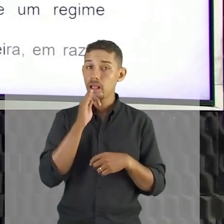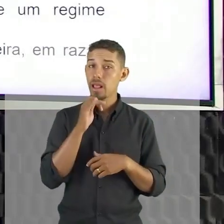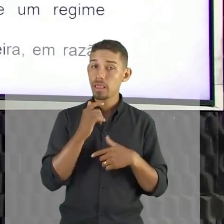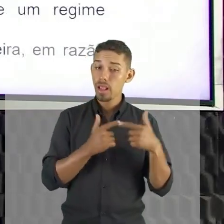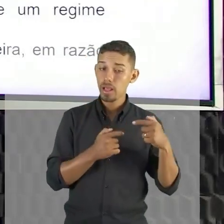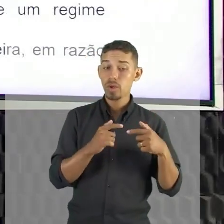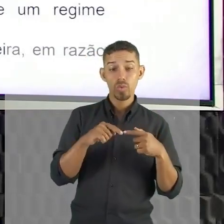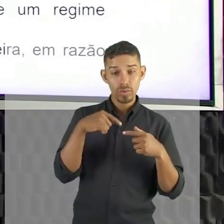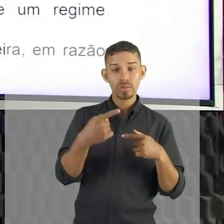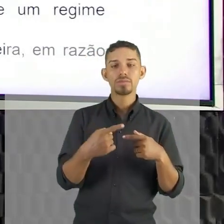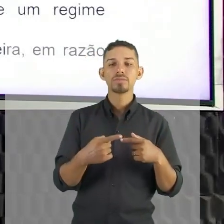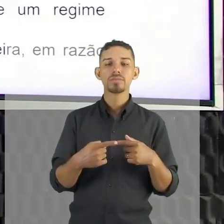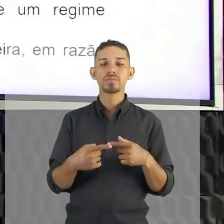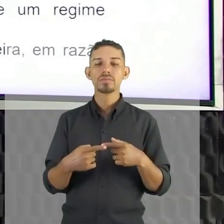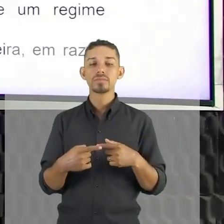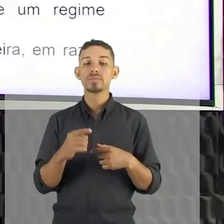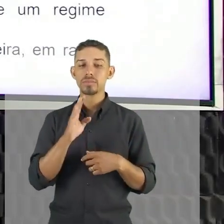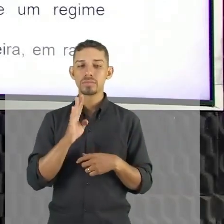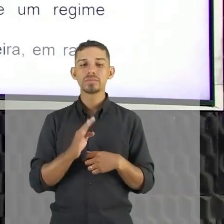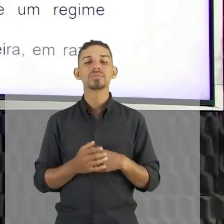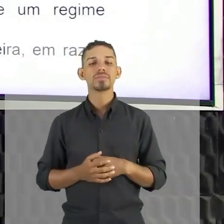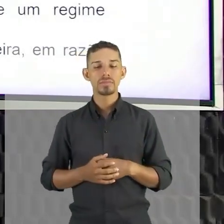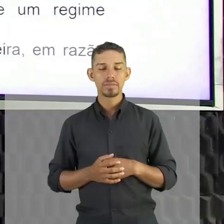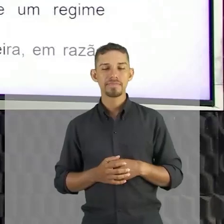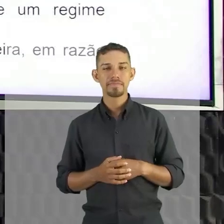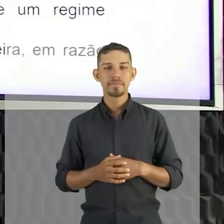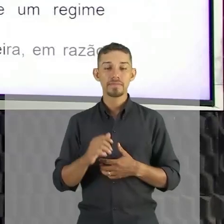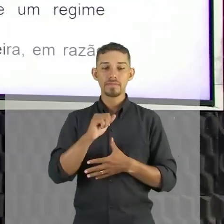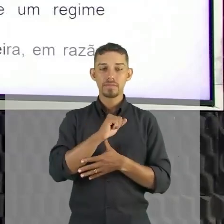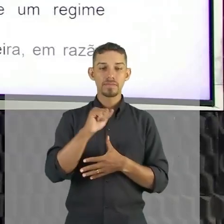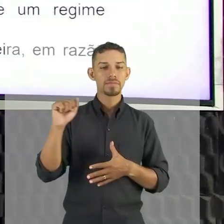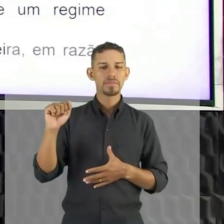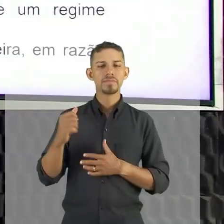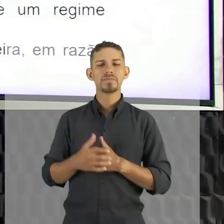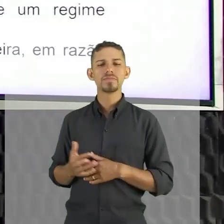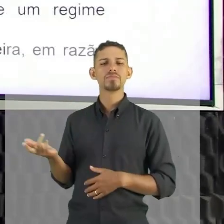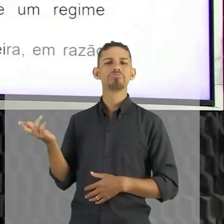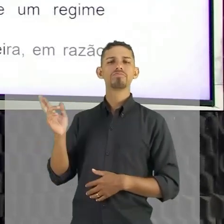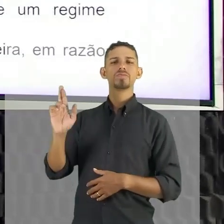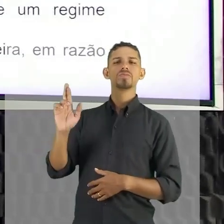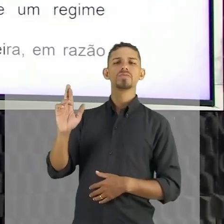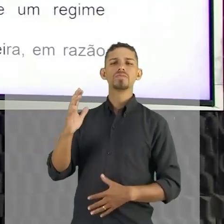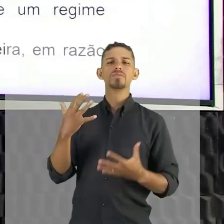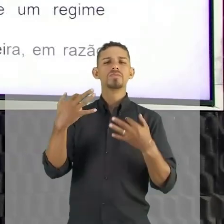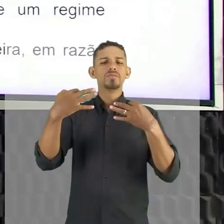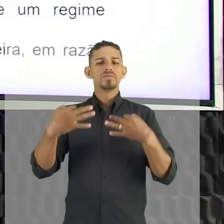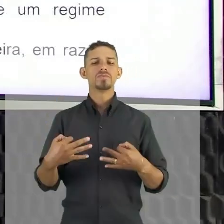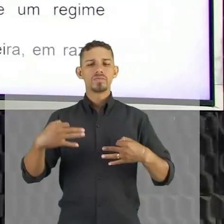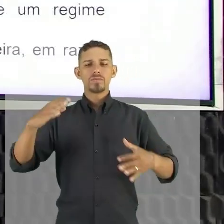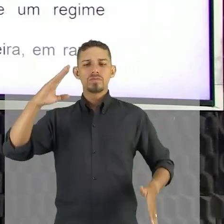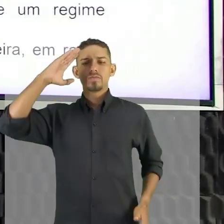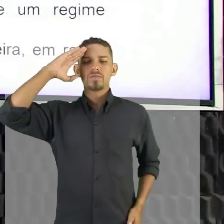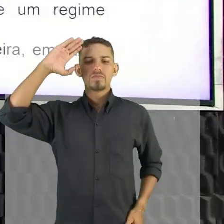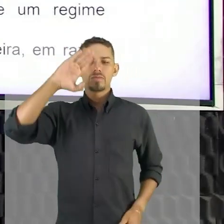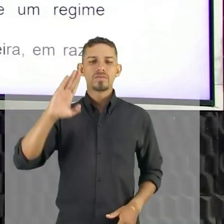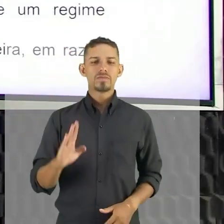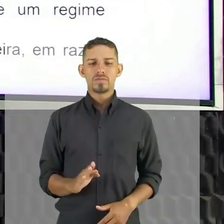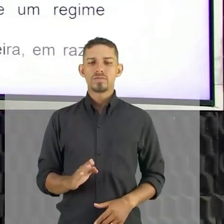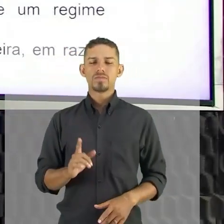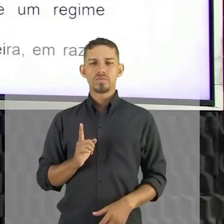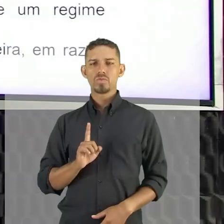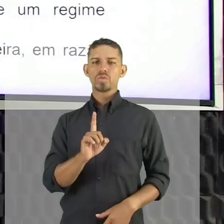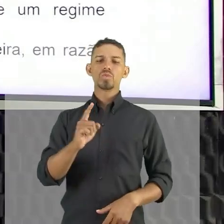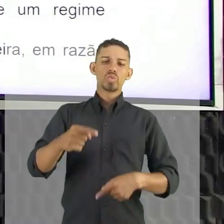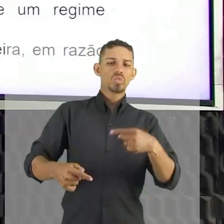guerra ou depois da guerra, para o cenário brasileiro. Então vamos lá para as alternativas. Letra A. Representou a afirmação do Exército Brasileiro como um